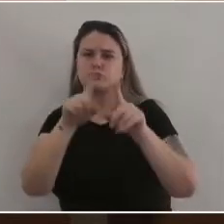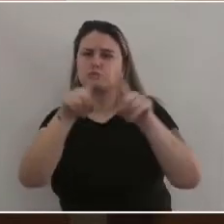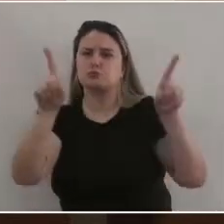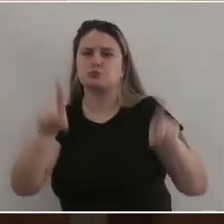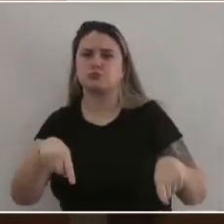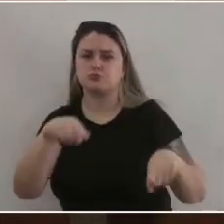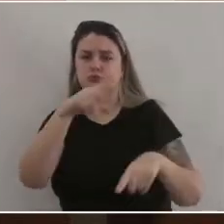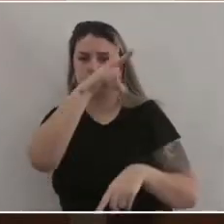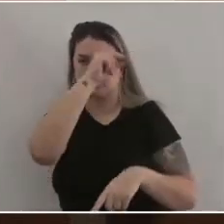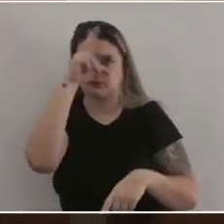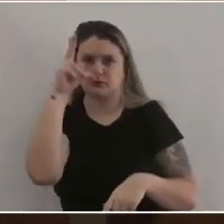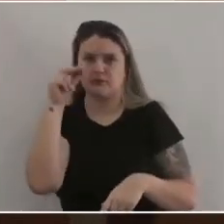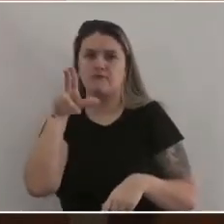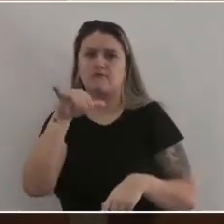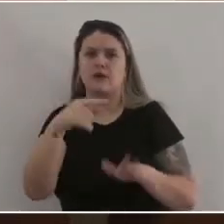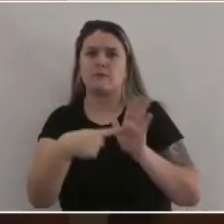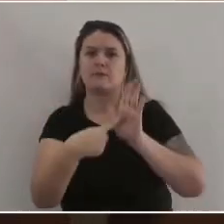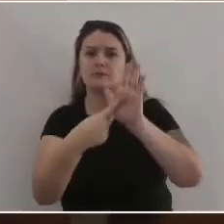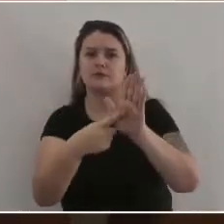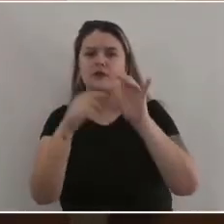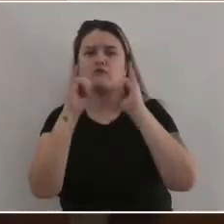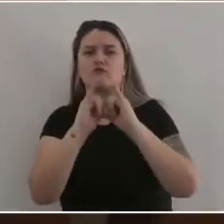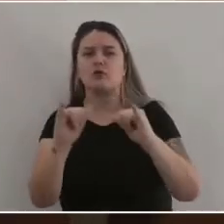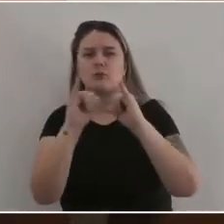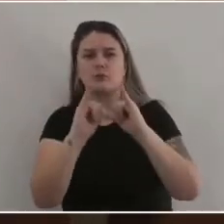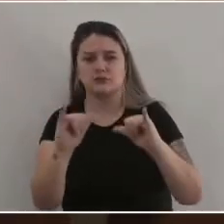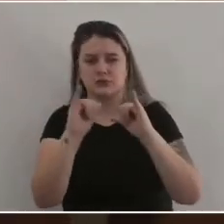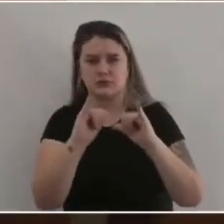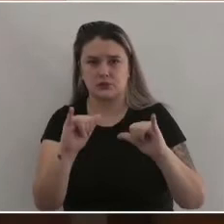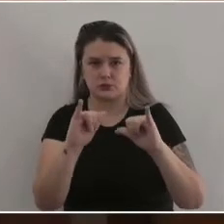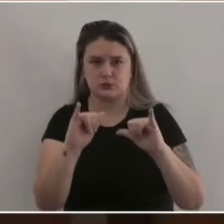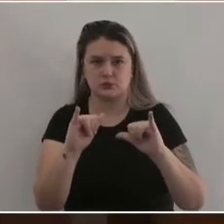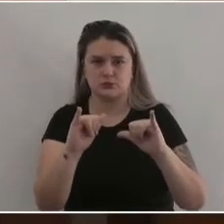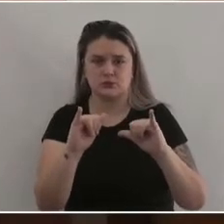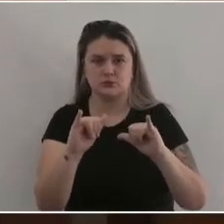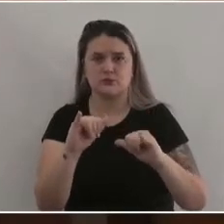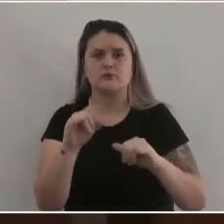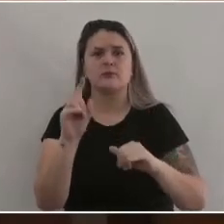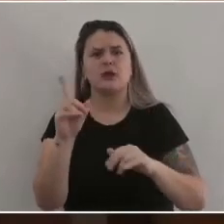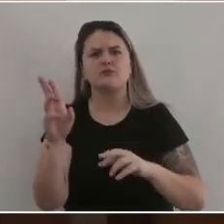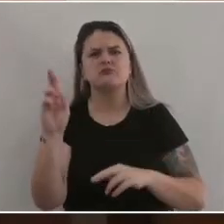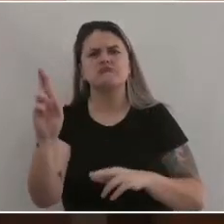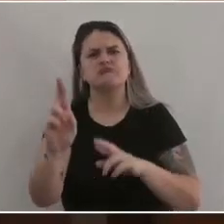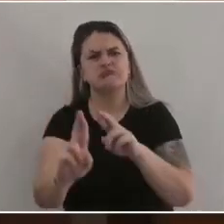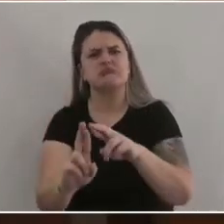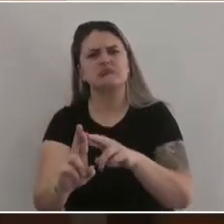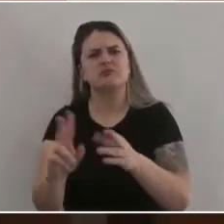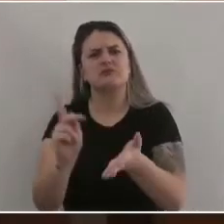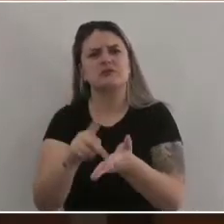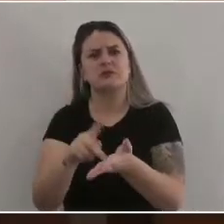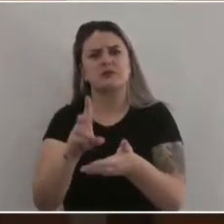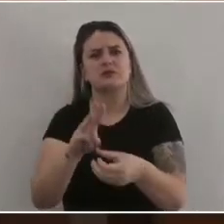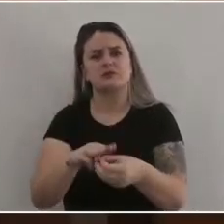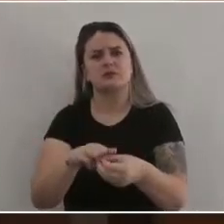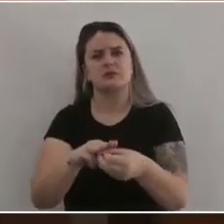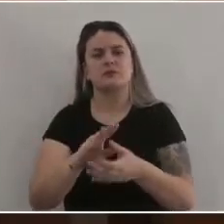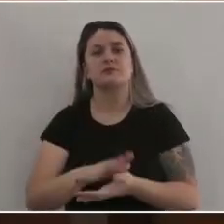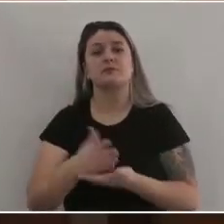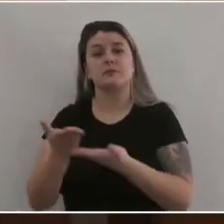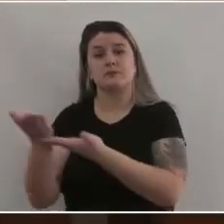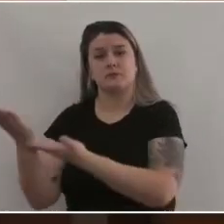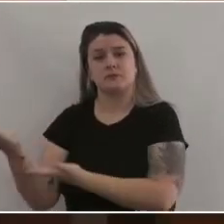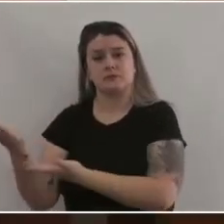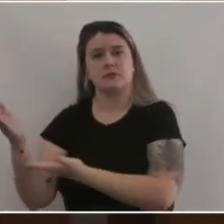fazer a apresentação dos dados que são os que representam a realidade do nosso município.